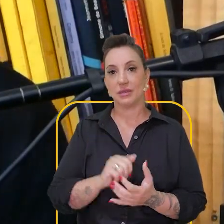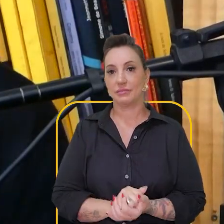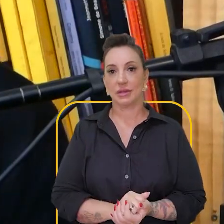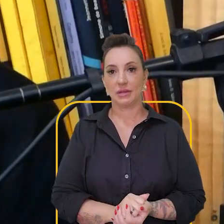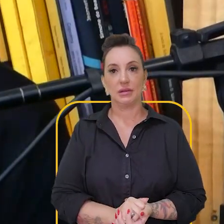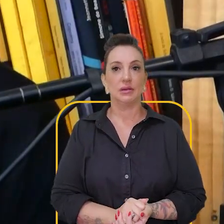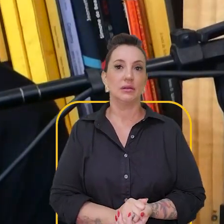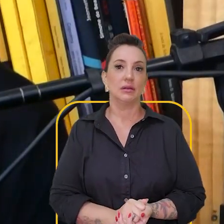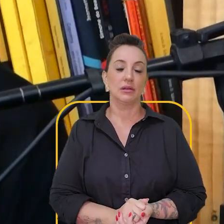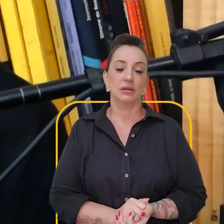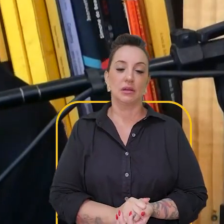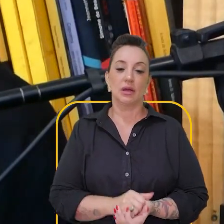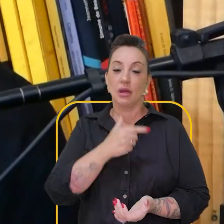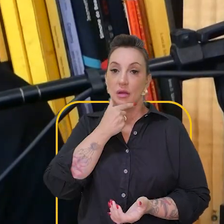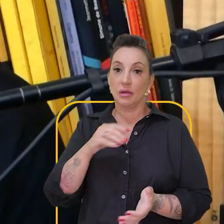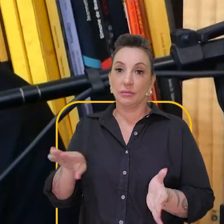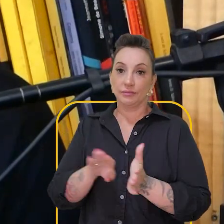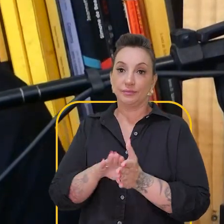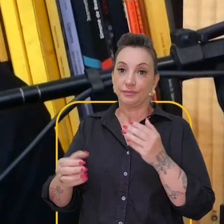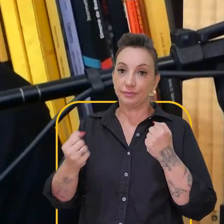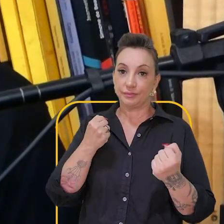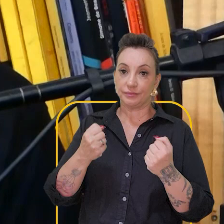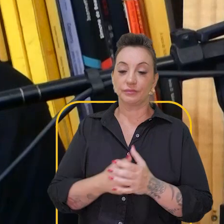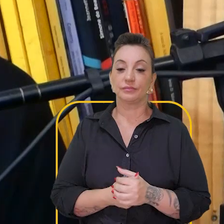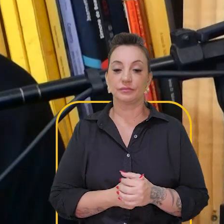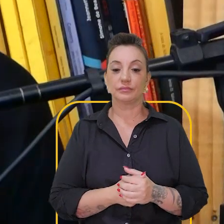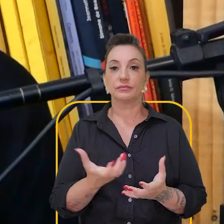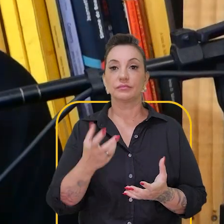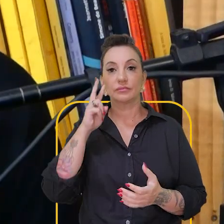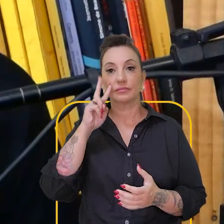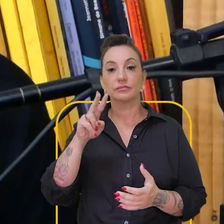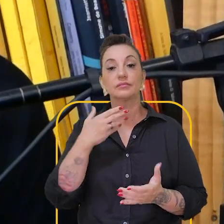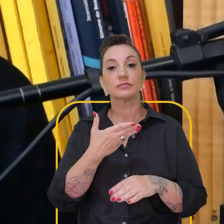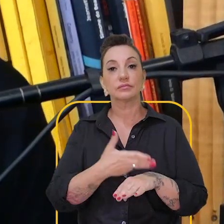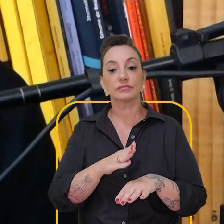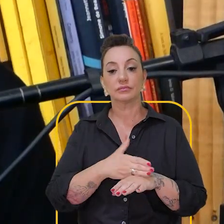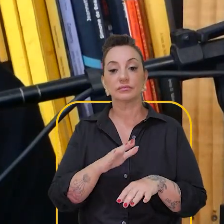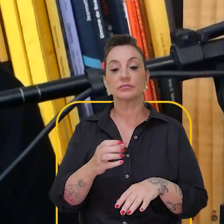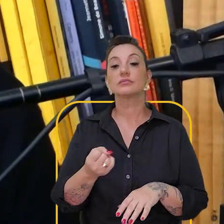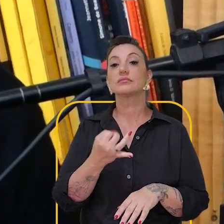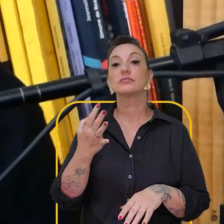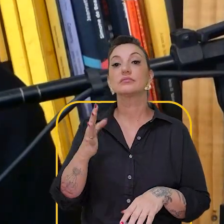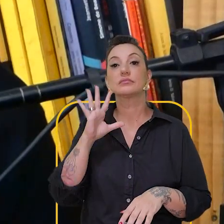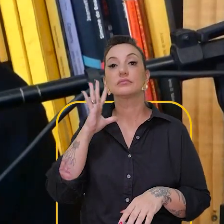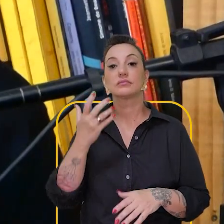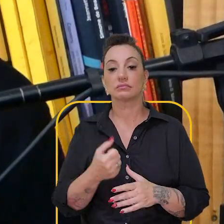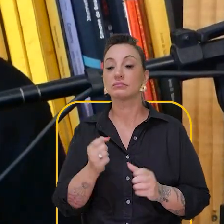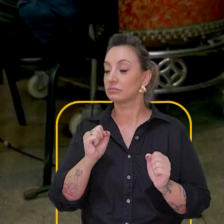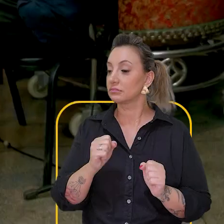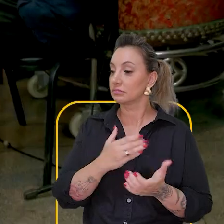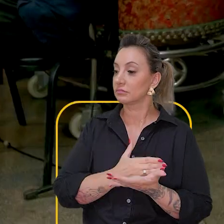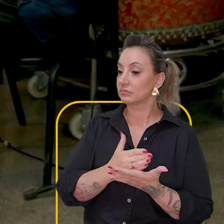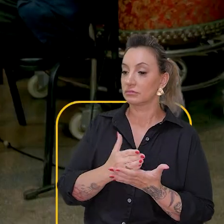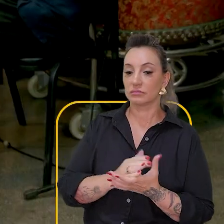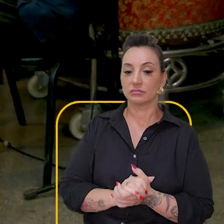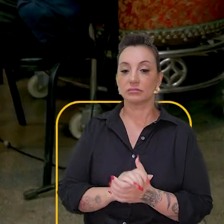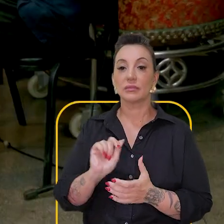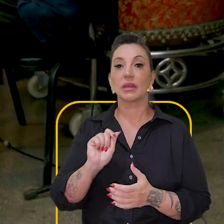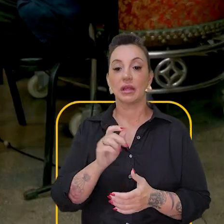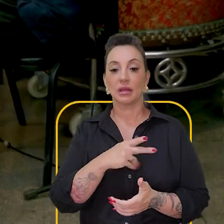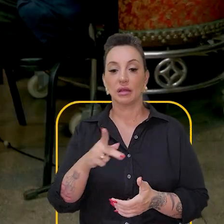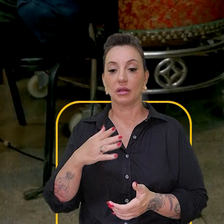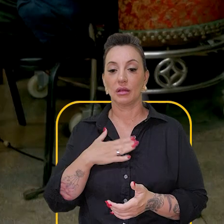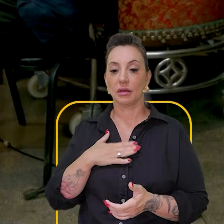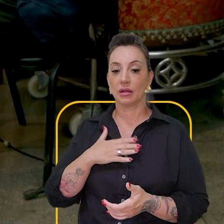aconteceu eu falava pois não já vai começar já mas quem é o professor sou eu ele fazia assim ó aham é Não disfarçava tipo